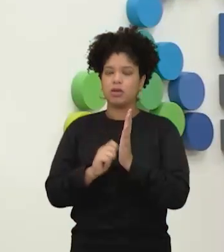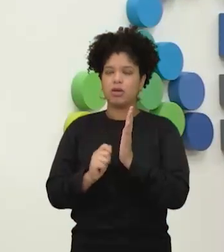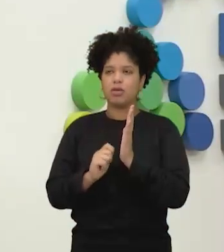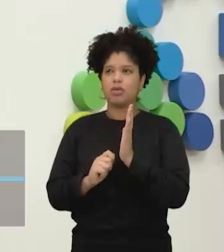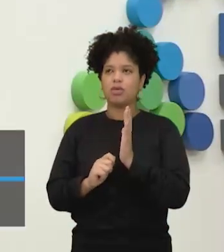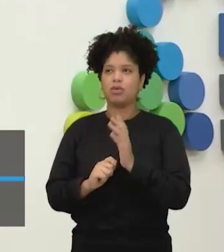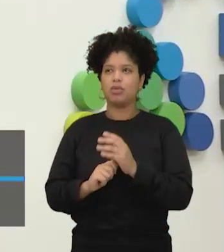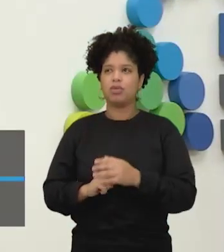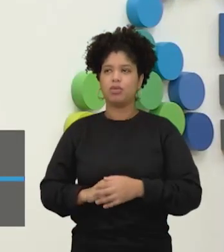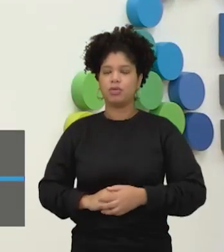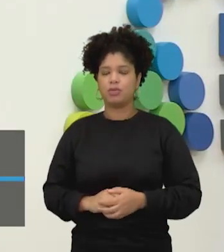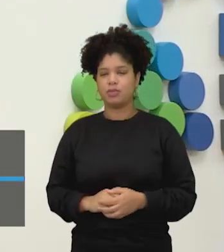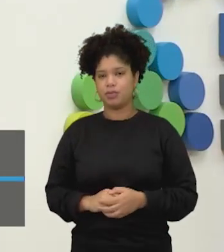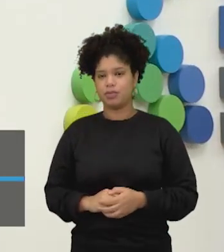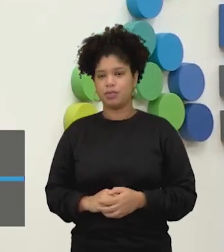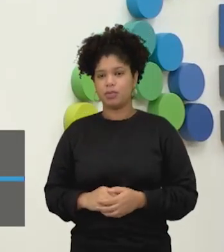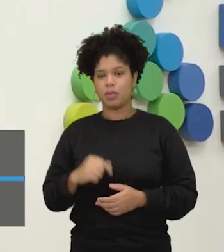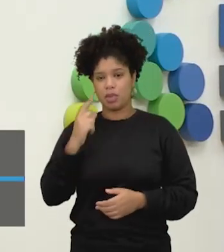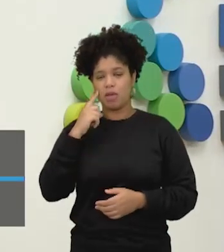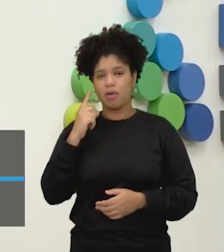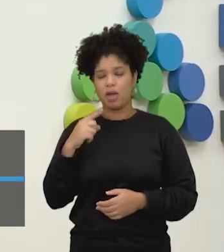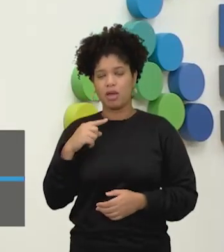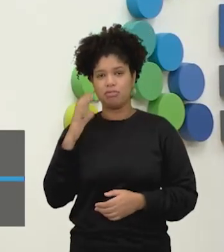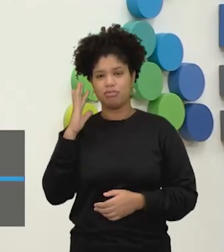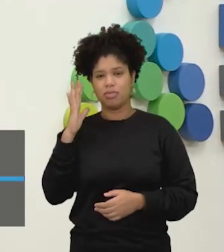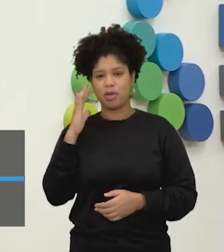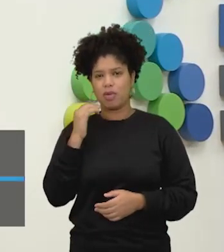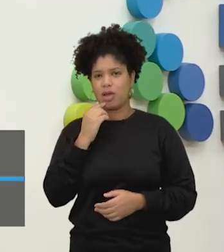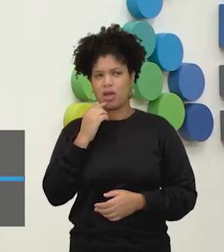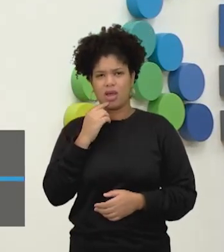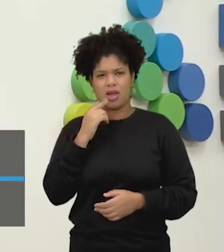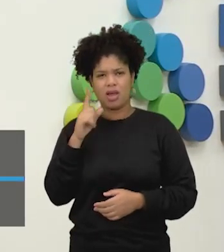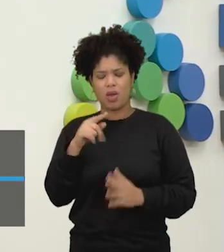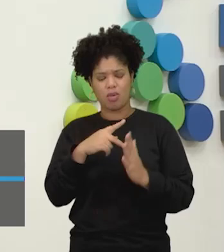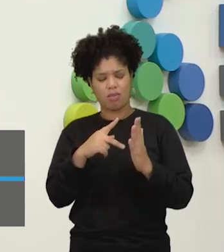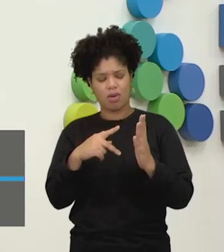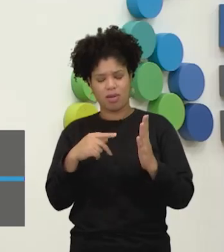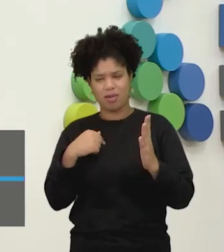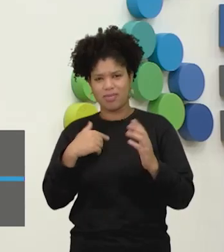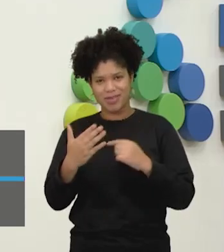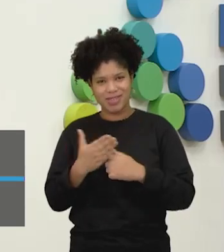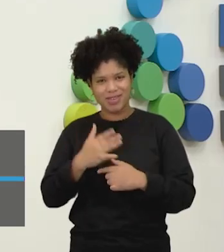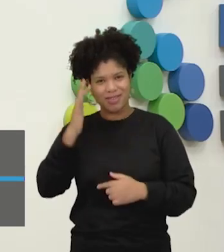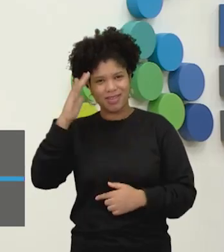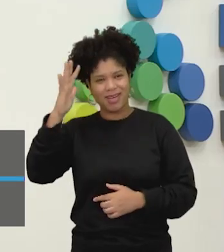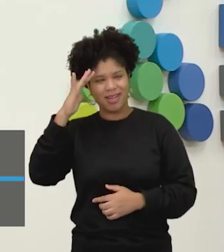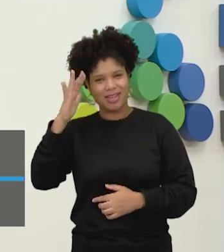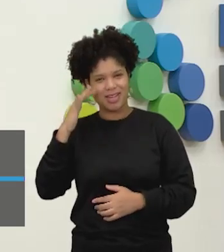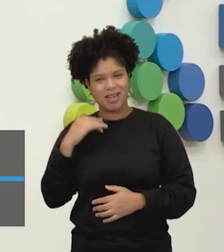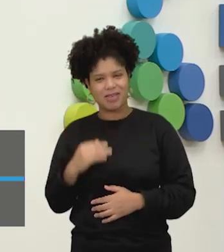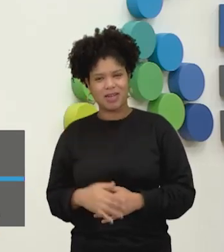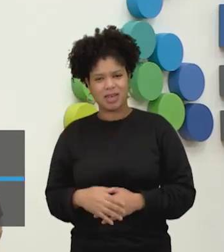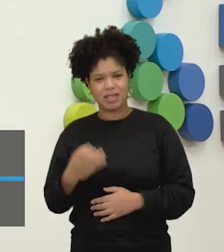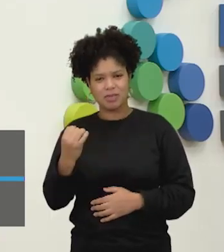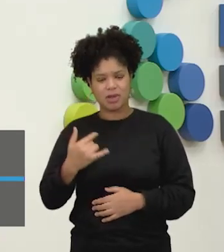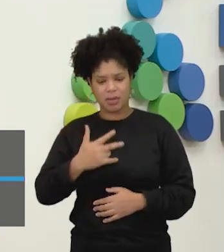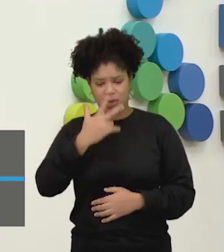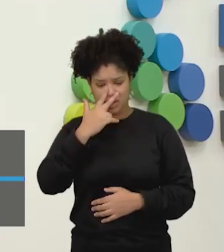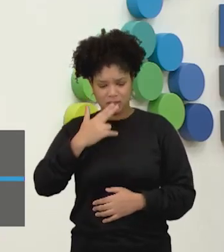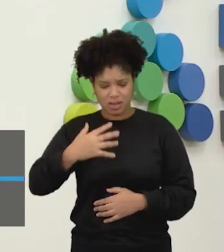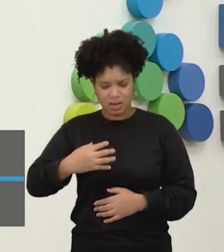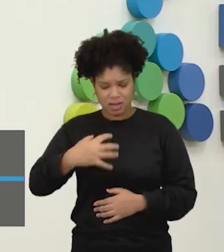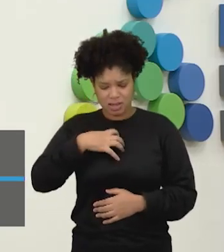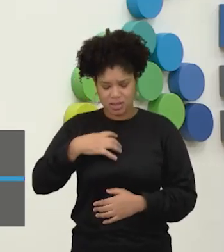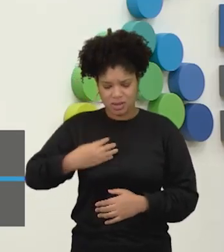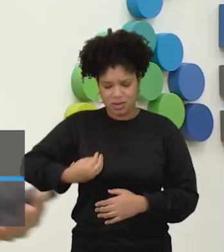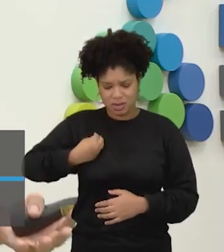poemas que eu mais refleti do Augusto dos Anjos, porque ele trata da própria dor de existir,